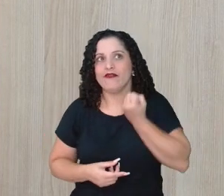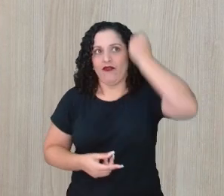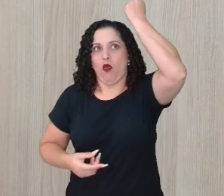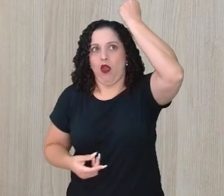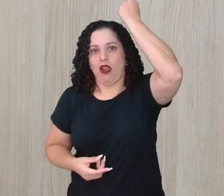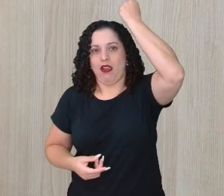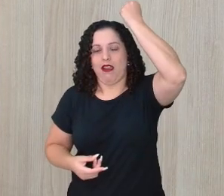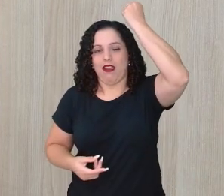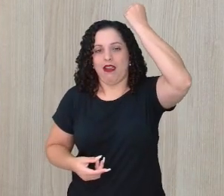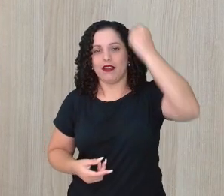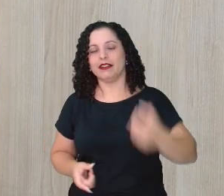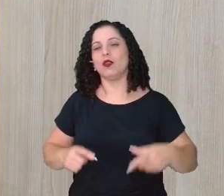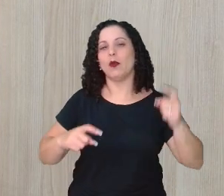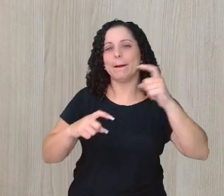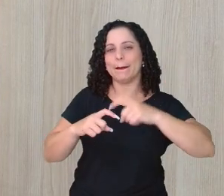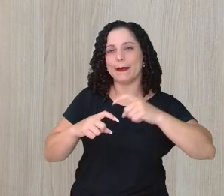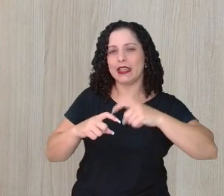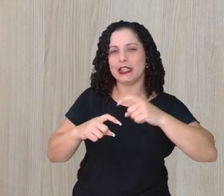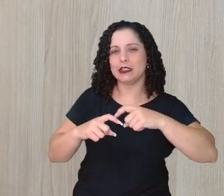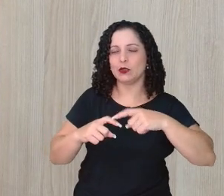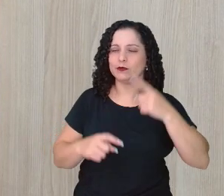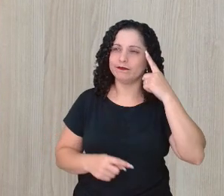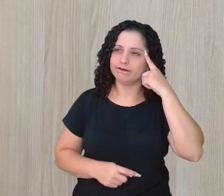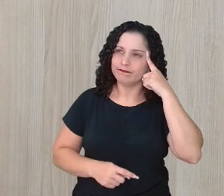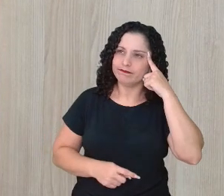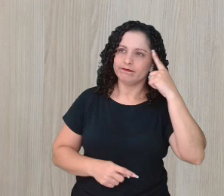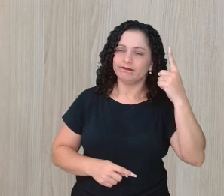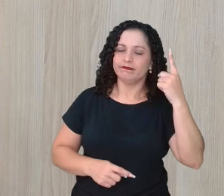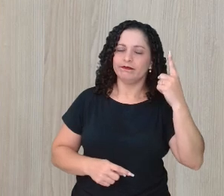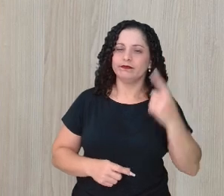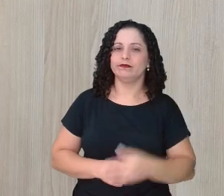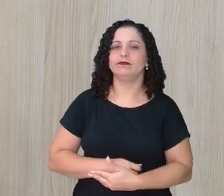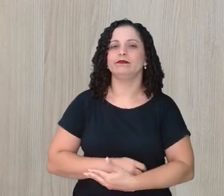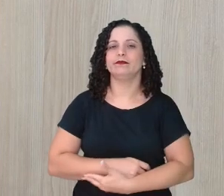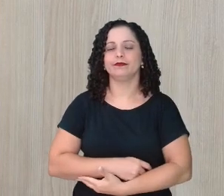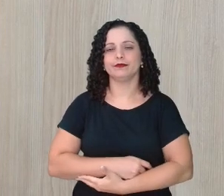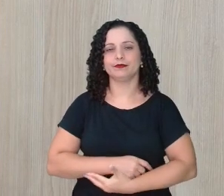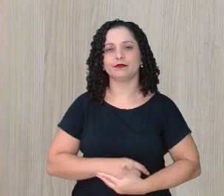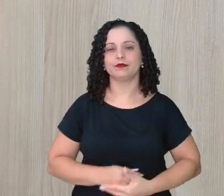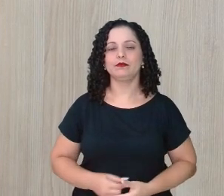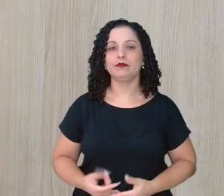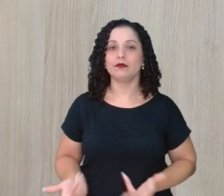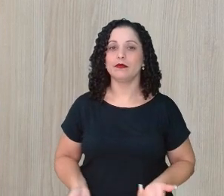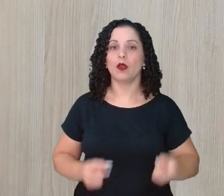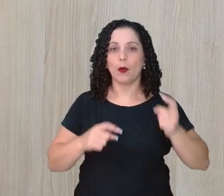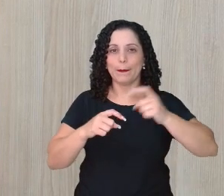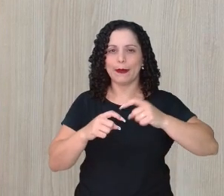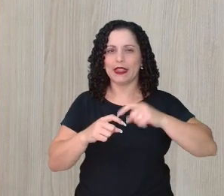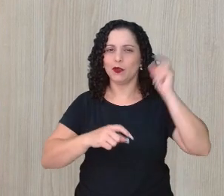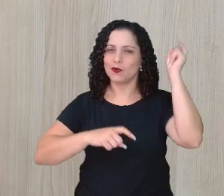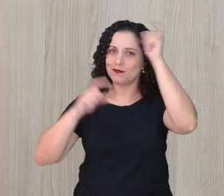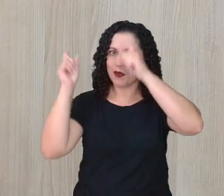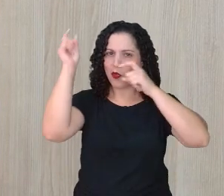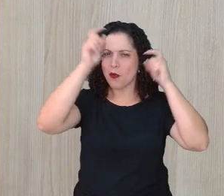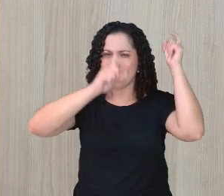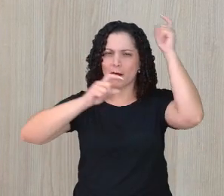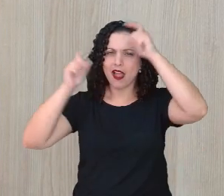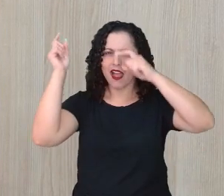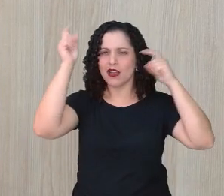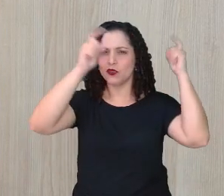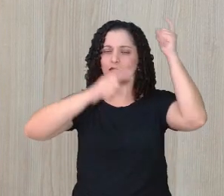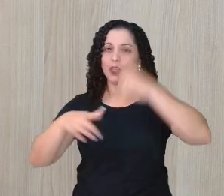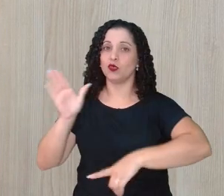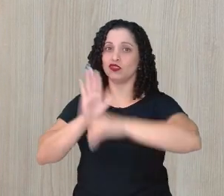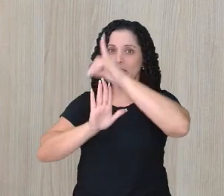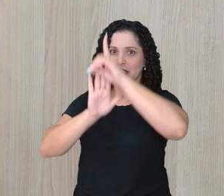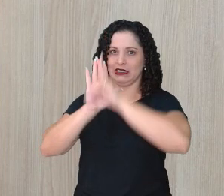Então, o médico, né, vejam o paradoxo aí, ele preocupado com a questão dos